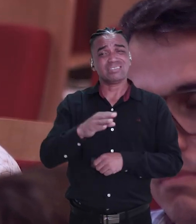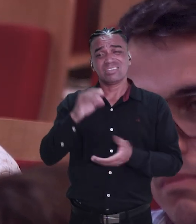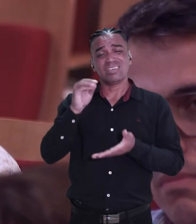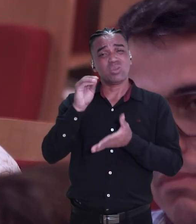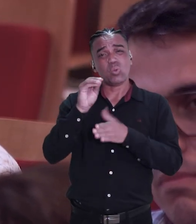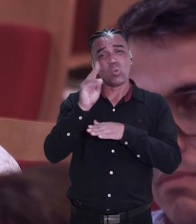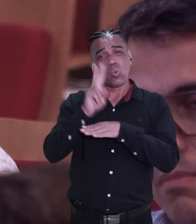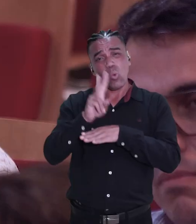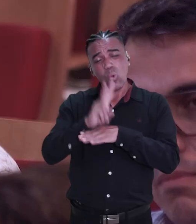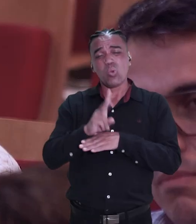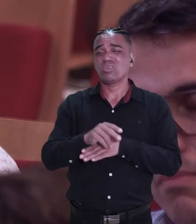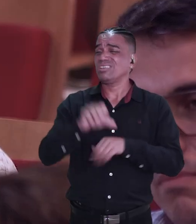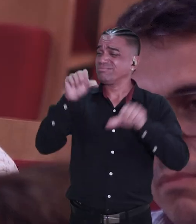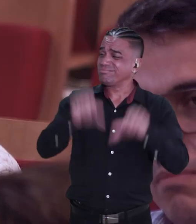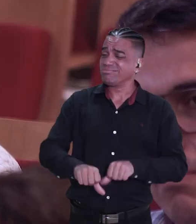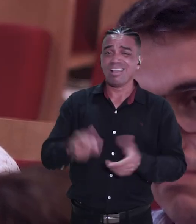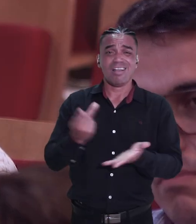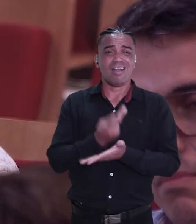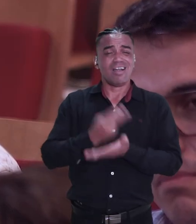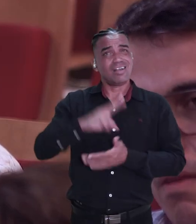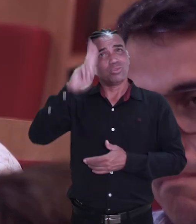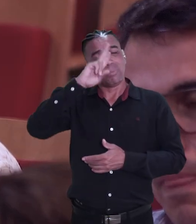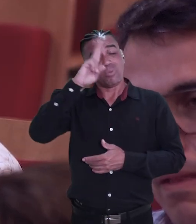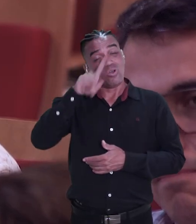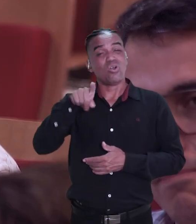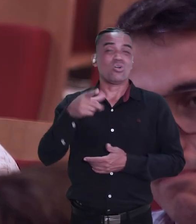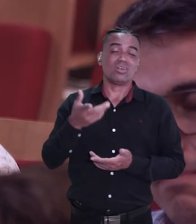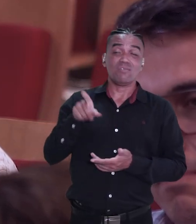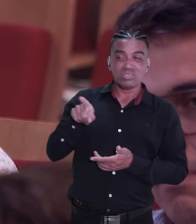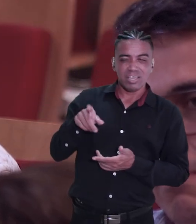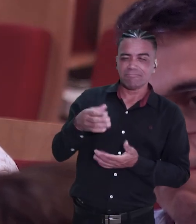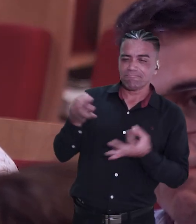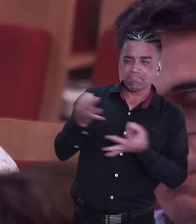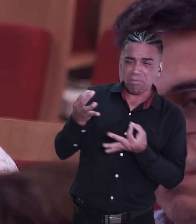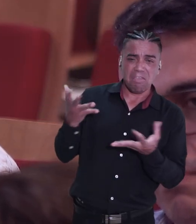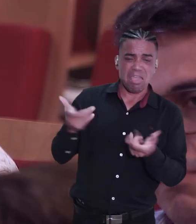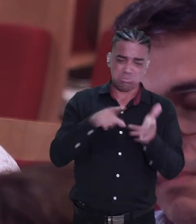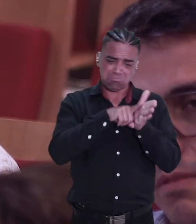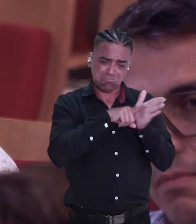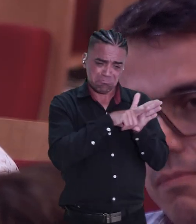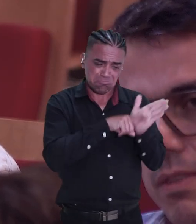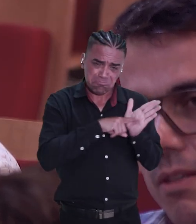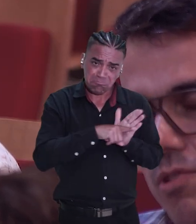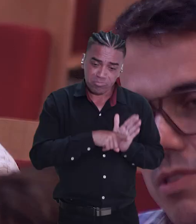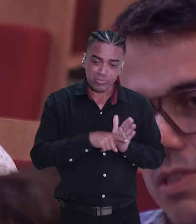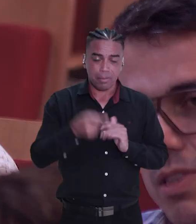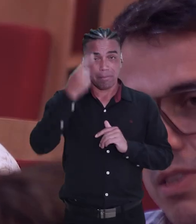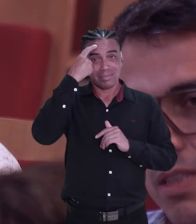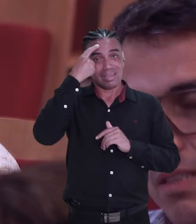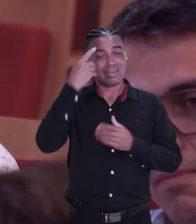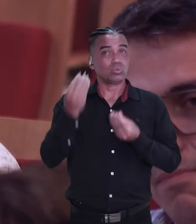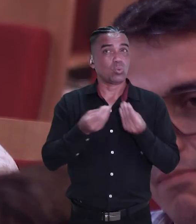sua memória, né? A questão de acervo, de documento. E você, pelo visto, tem um acervo maravilhoso. Você